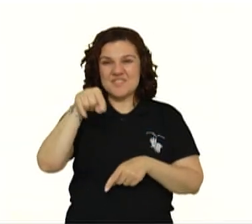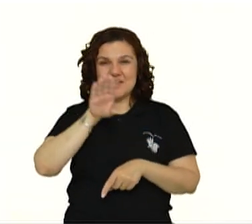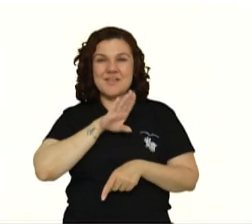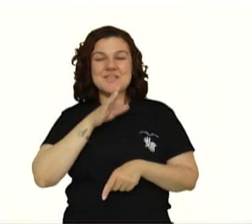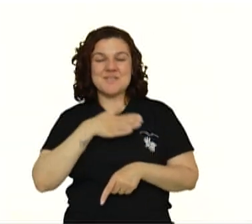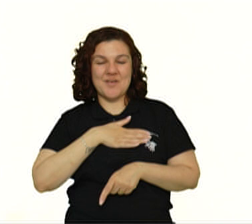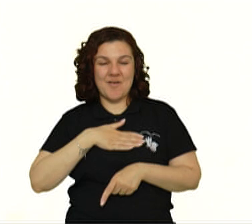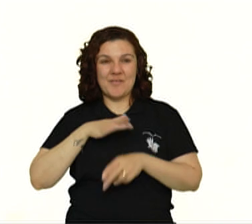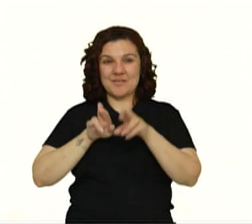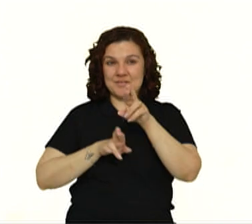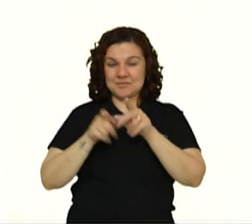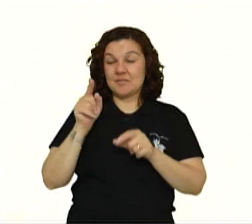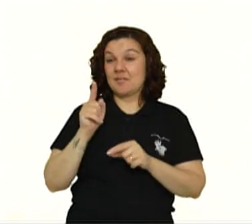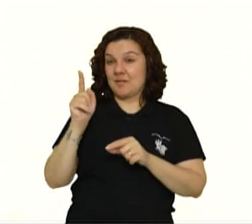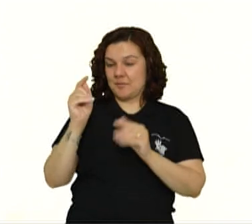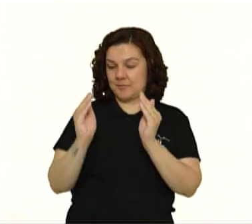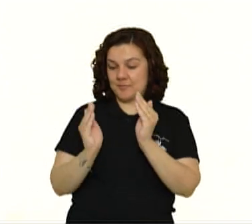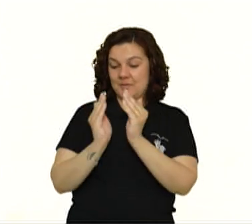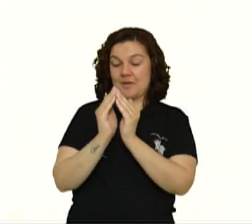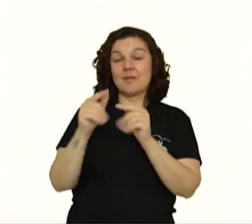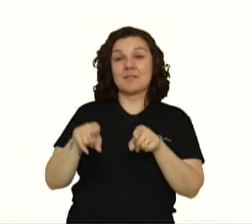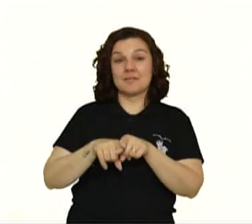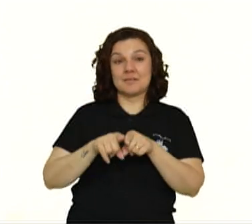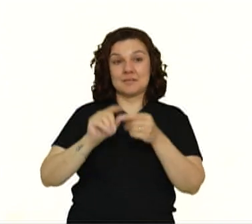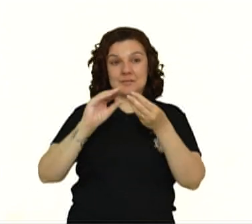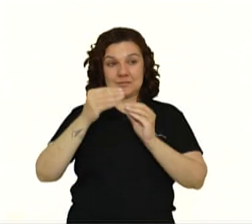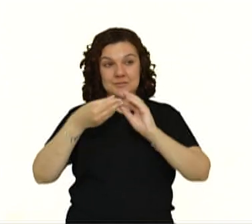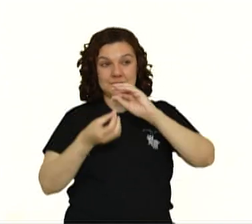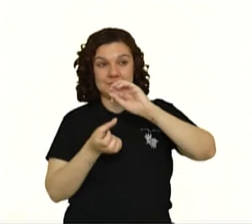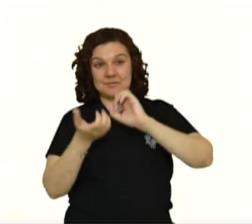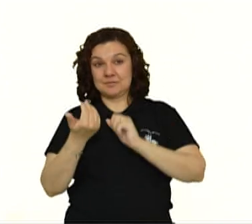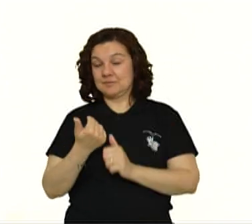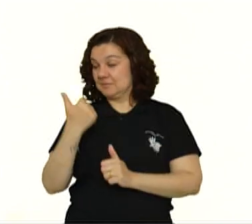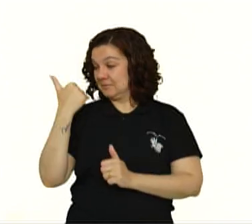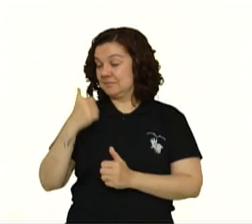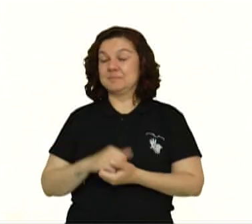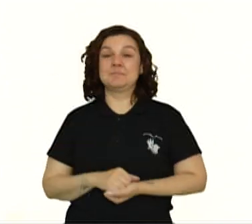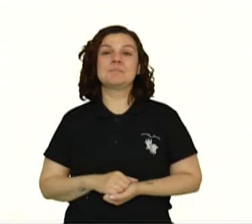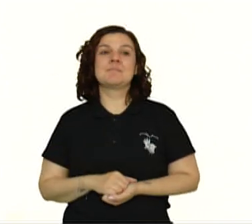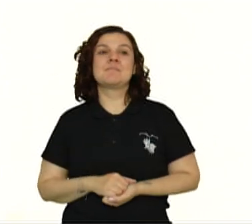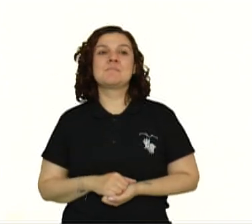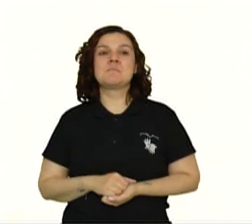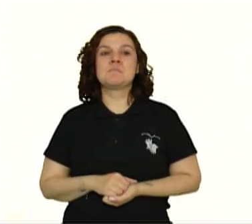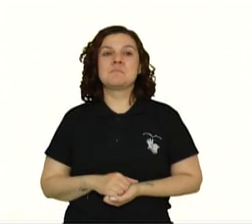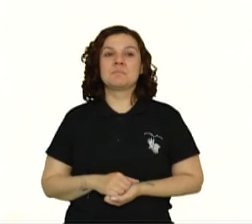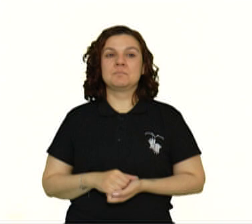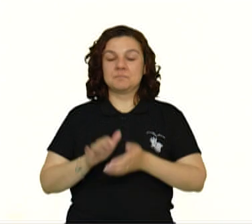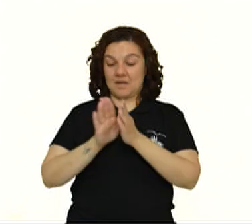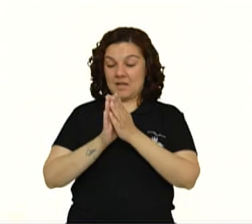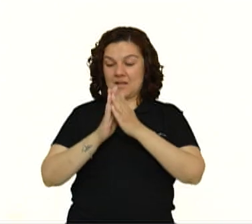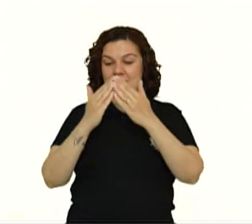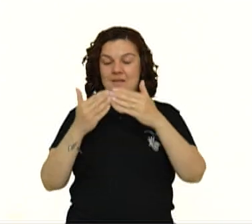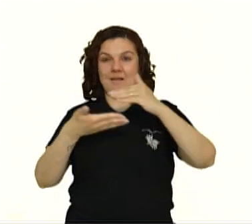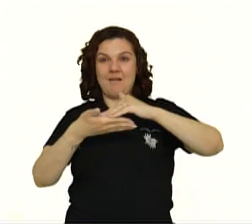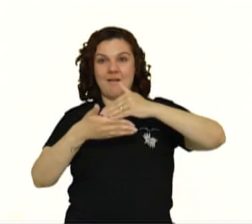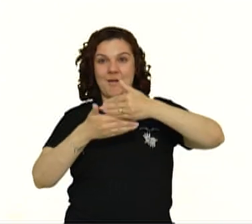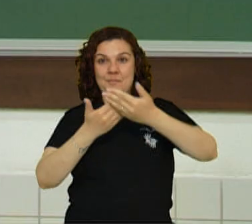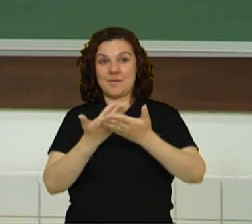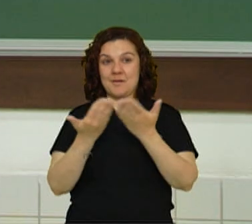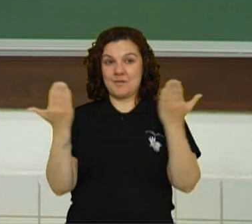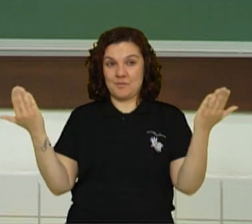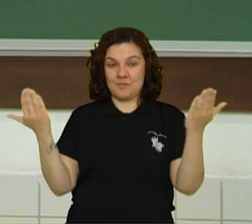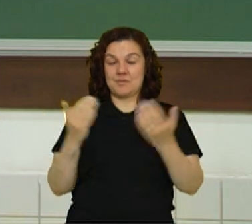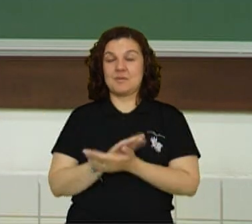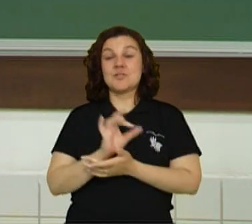joguinhos diferenciados aí, usa aquele tipo de dado, naquele formato. E a sua planificação apresenta